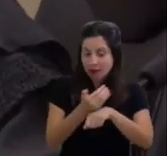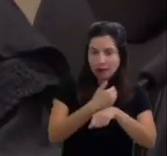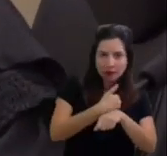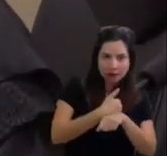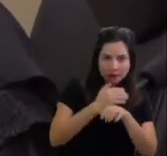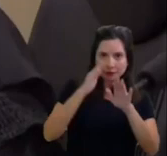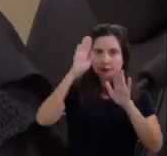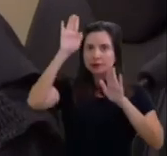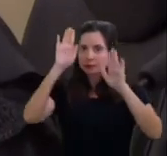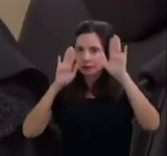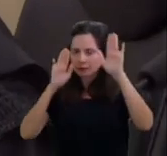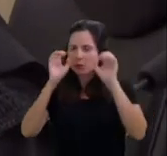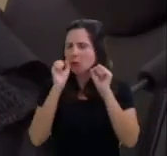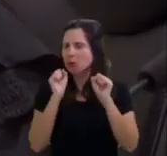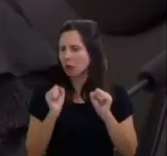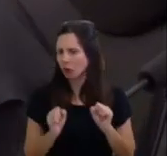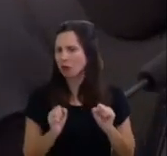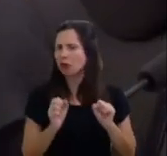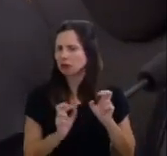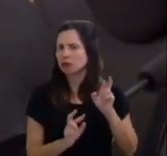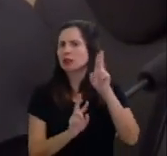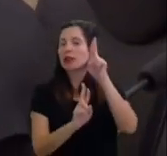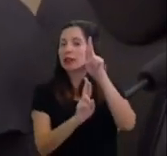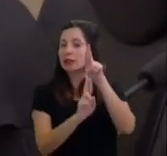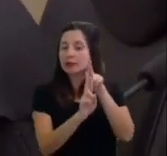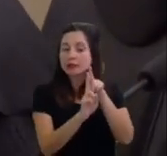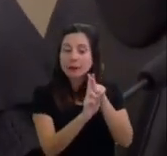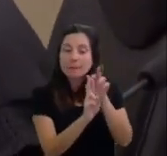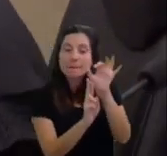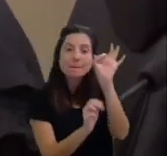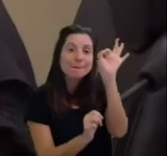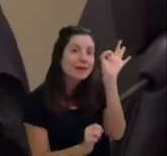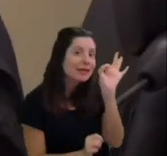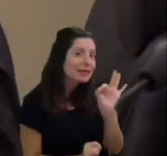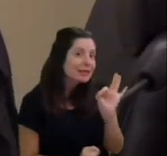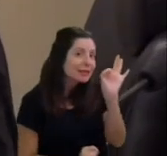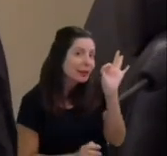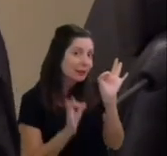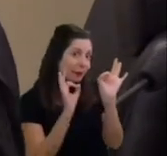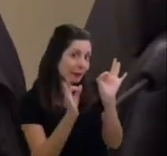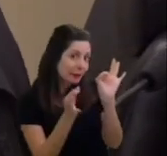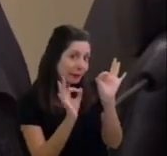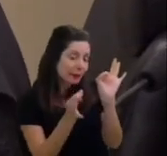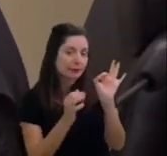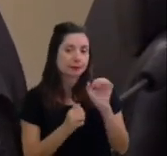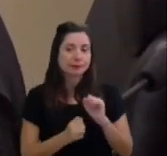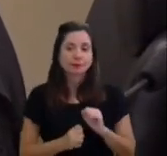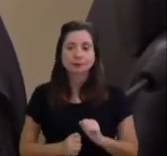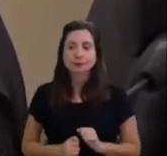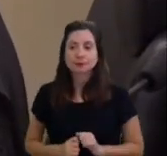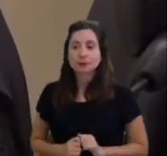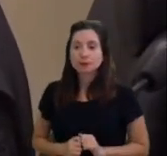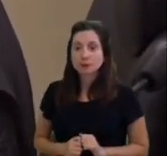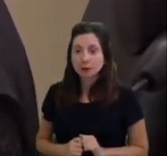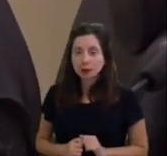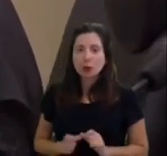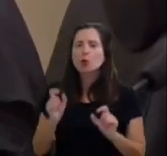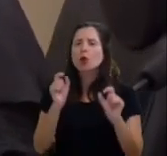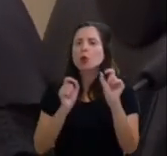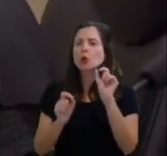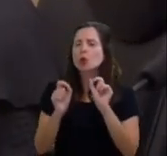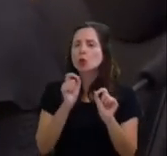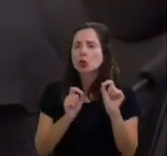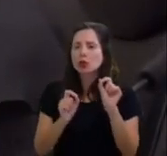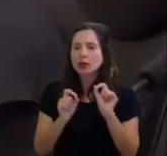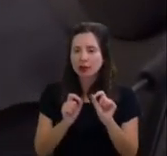quanto a algumas referências de percentual mesmo. o pressuposto que a